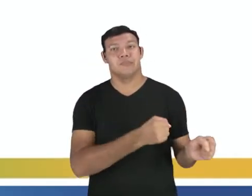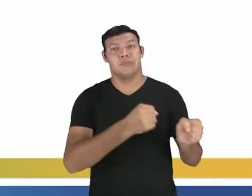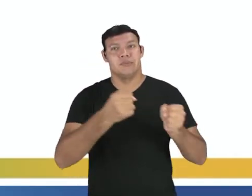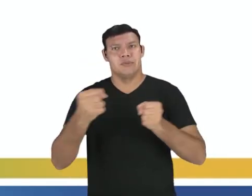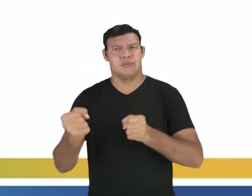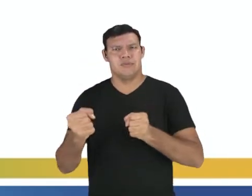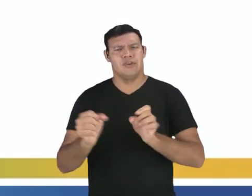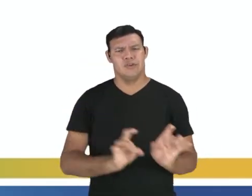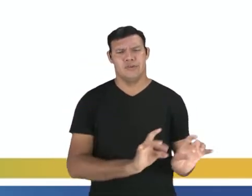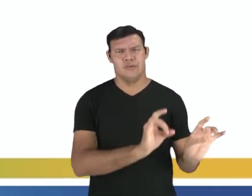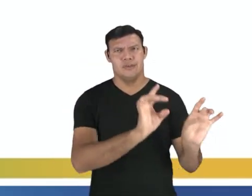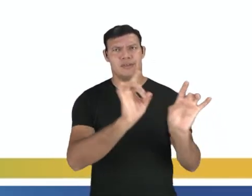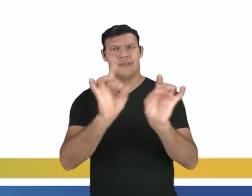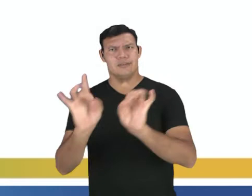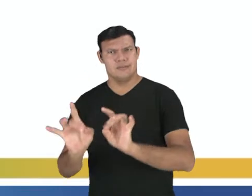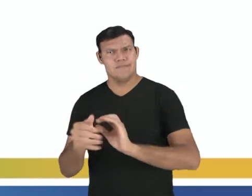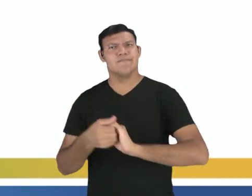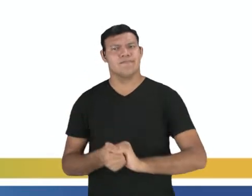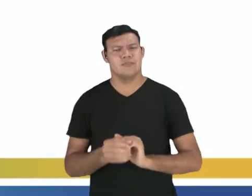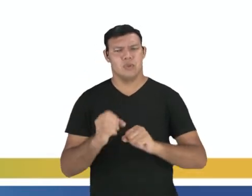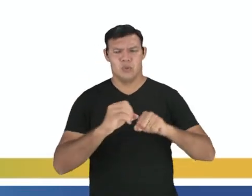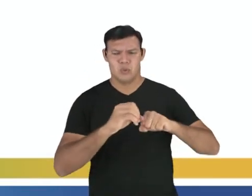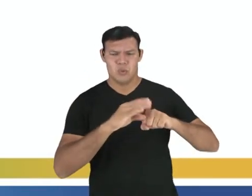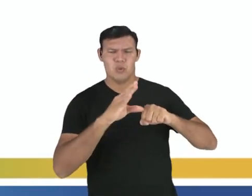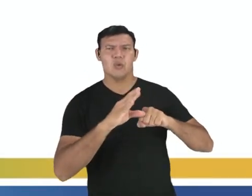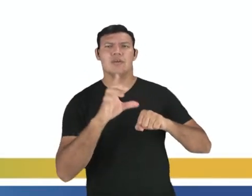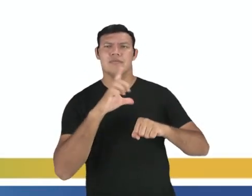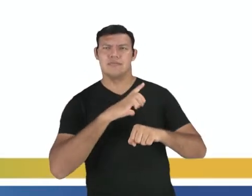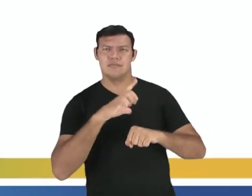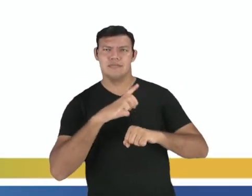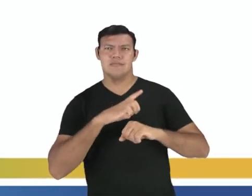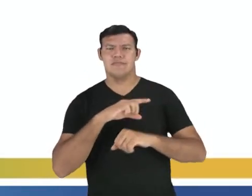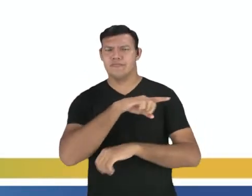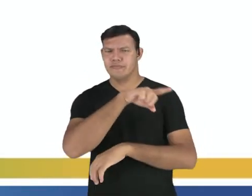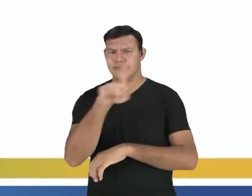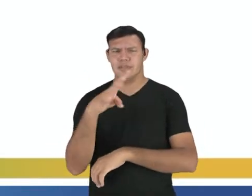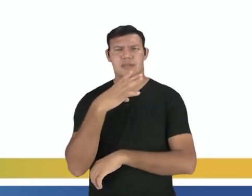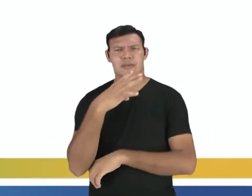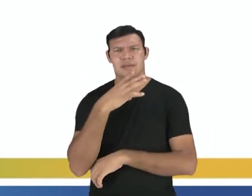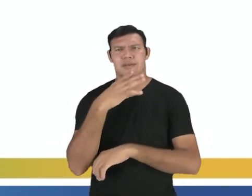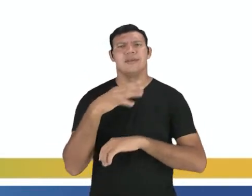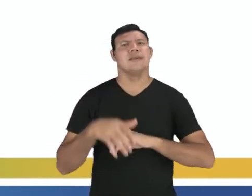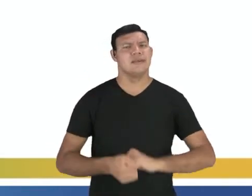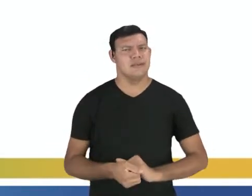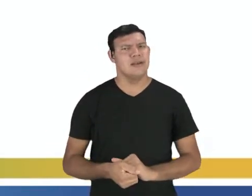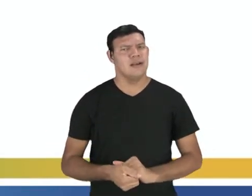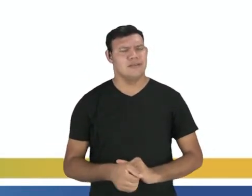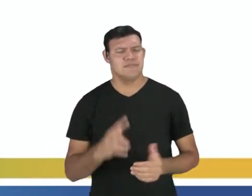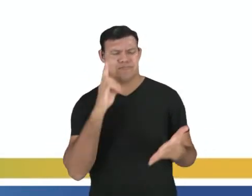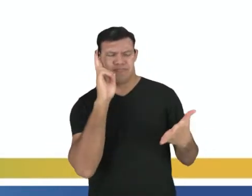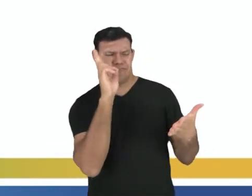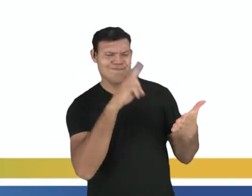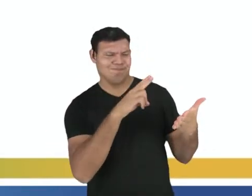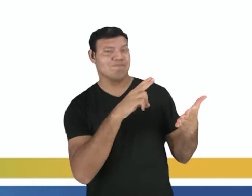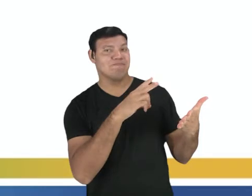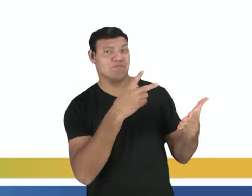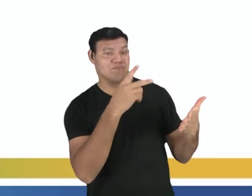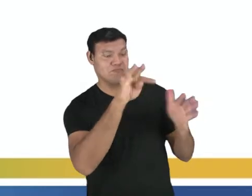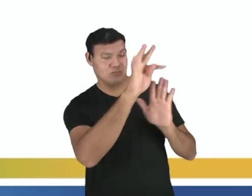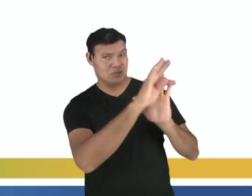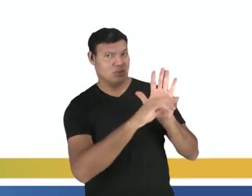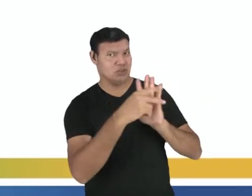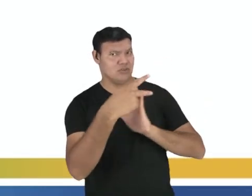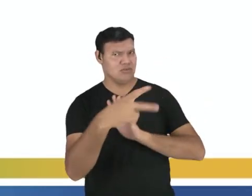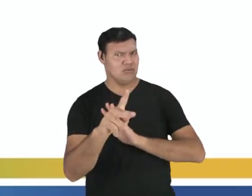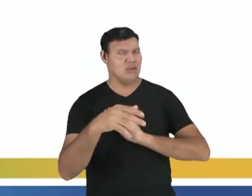traz a voz daquela pessoa que tem mais conhecimento do que você e que você conhece. Olha aí, o cara vai olhar para o seu texto, o